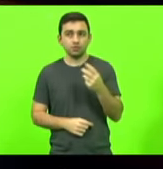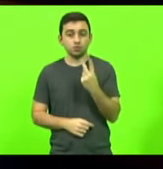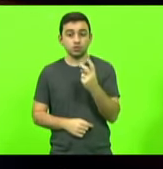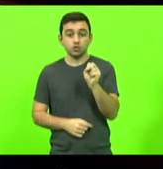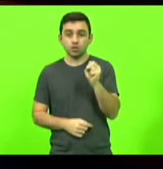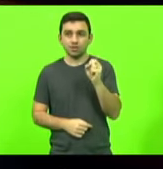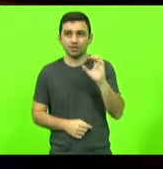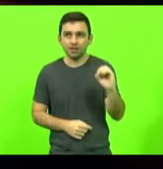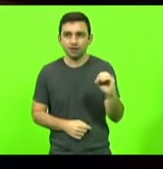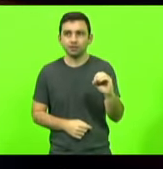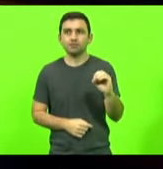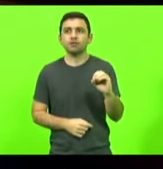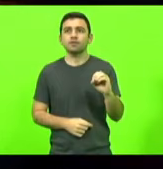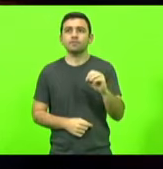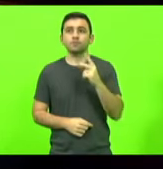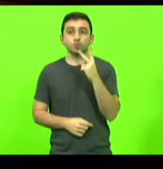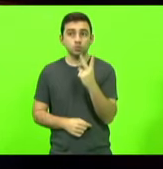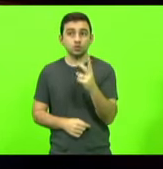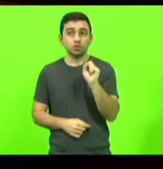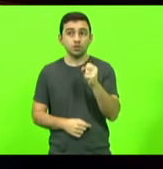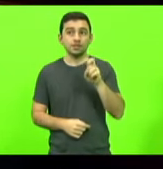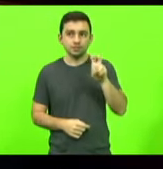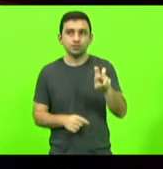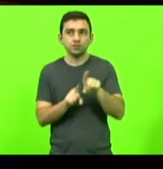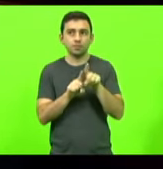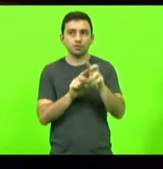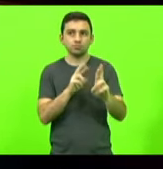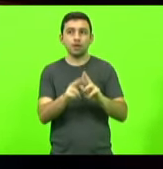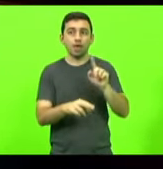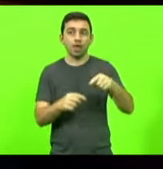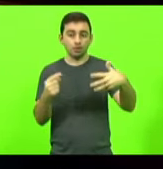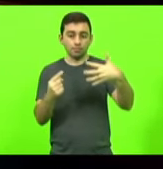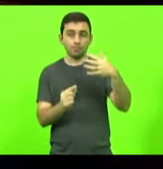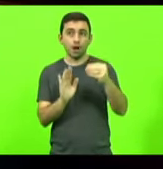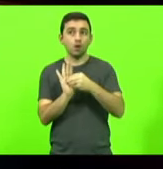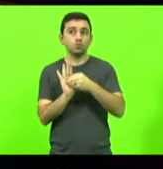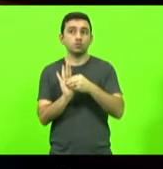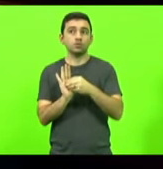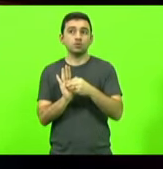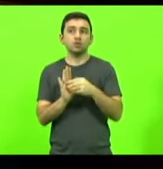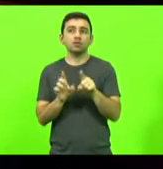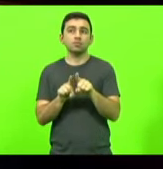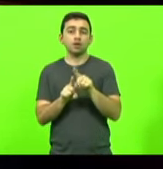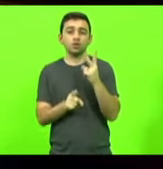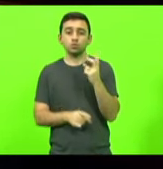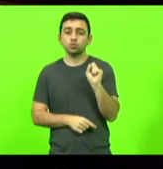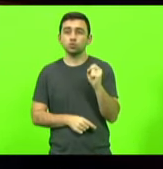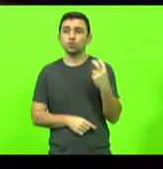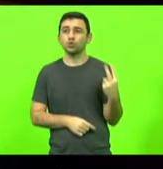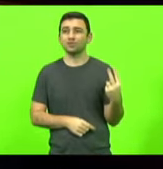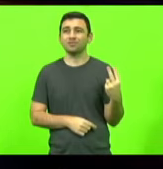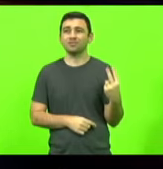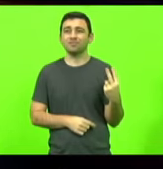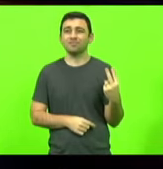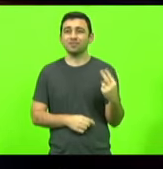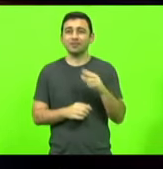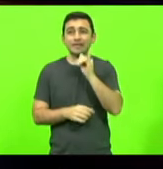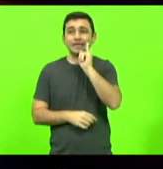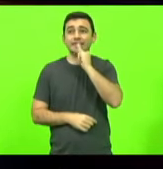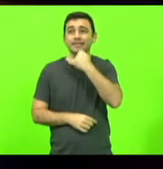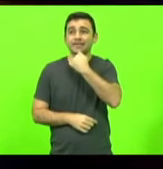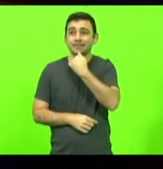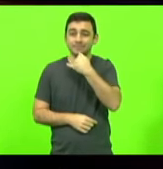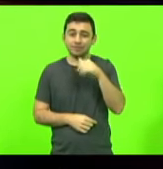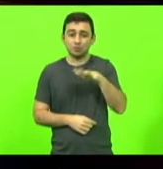280, da 285, que agora é pauta, e tem também a 282, que, infelizmente, não